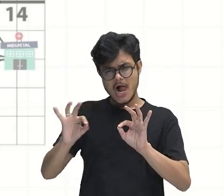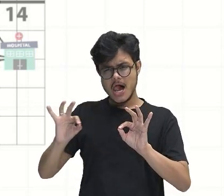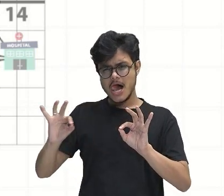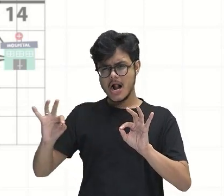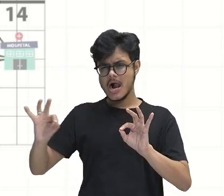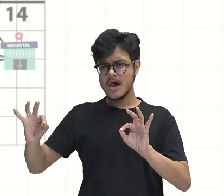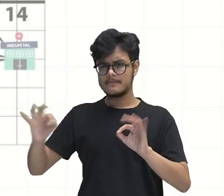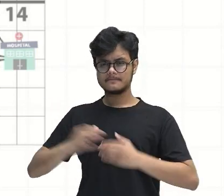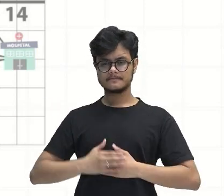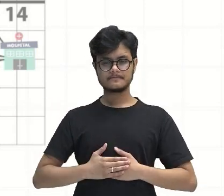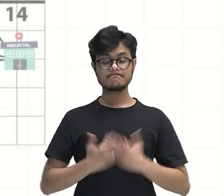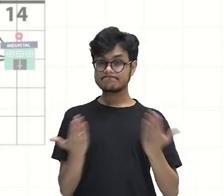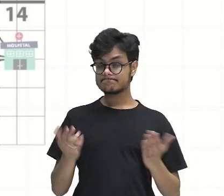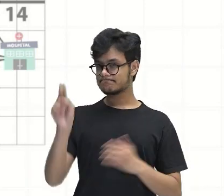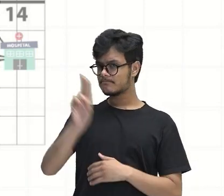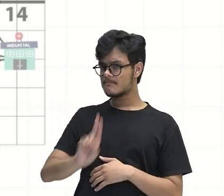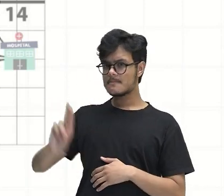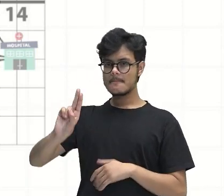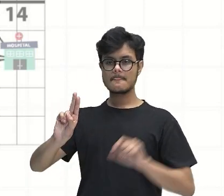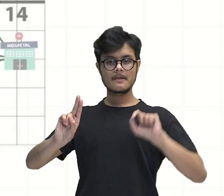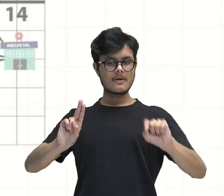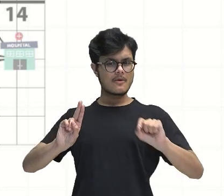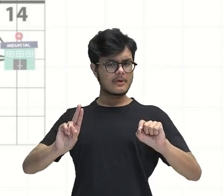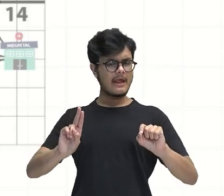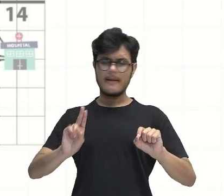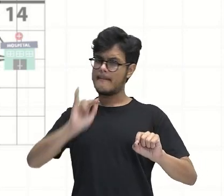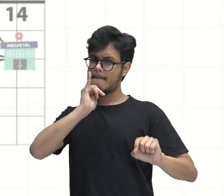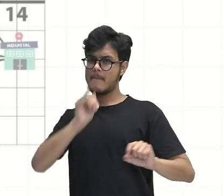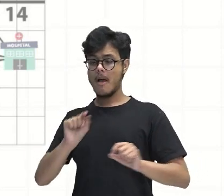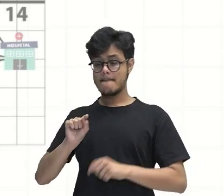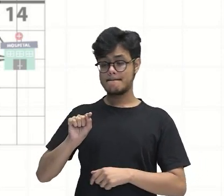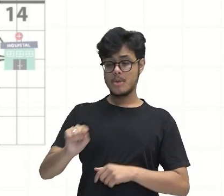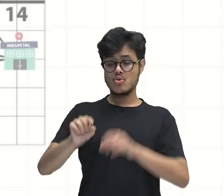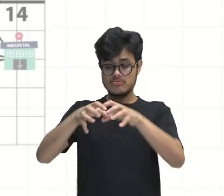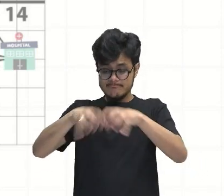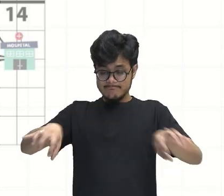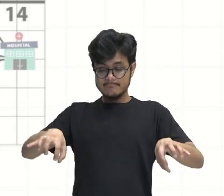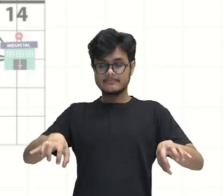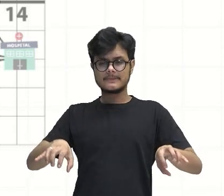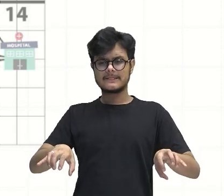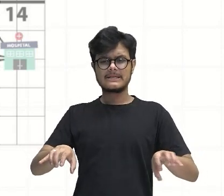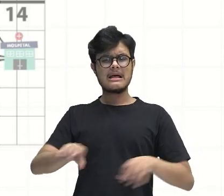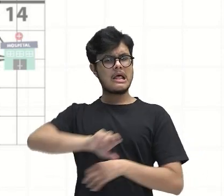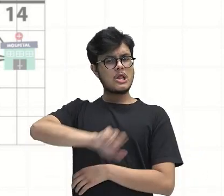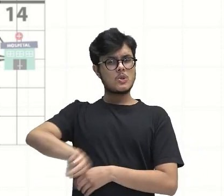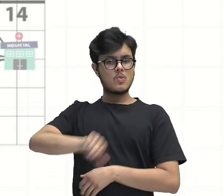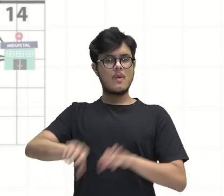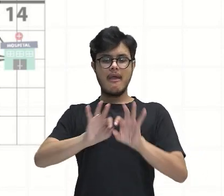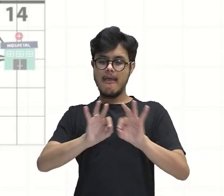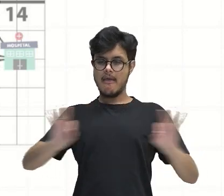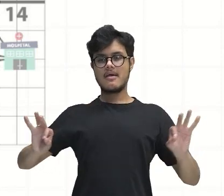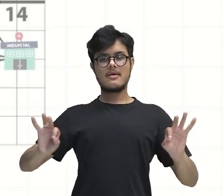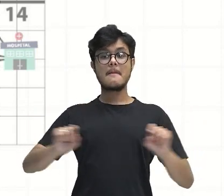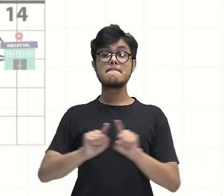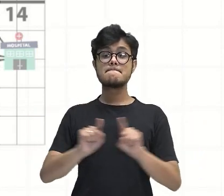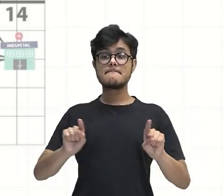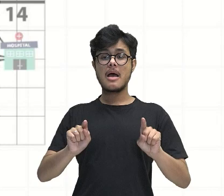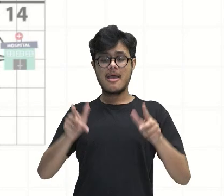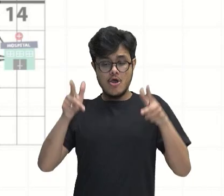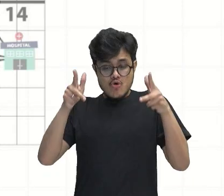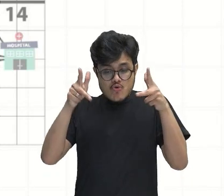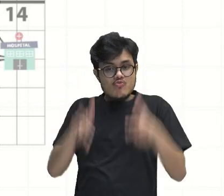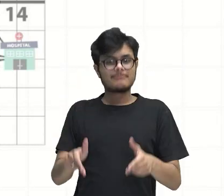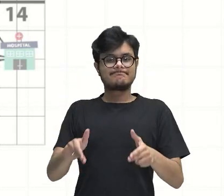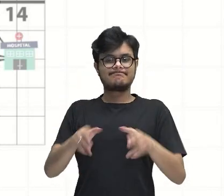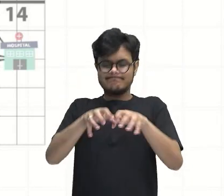o que é que nós usamos para utilizar o ponto médio? Nós não vamos utilizar reta, e sim um segmento.